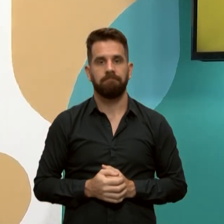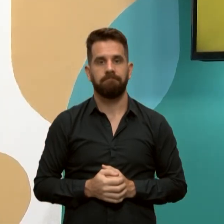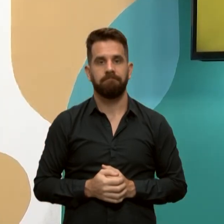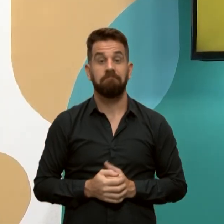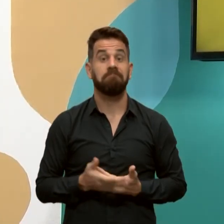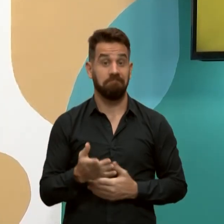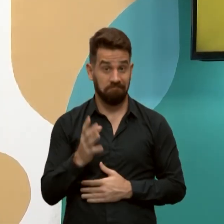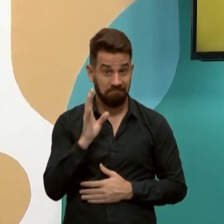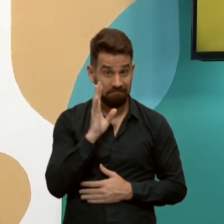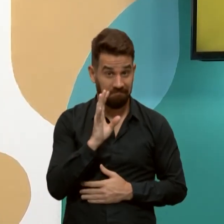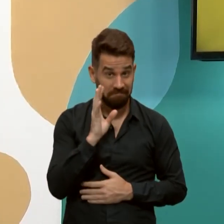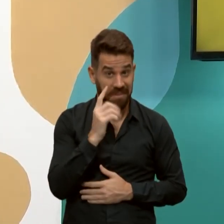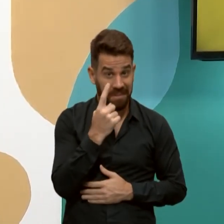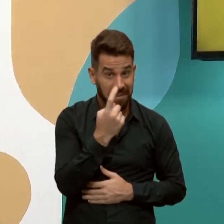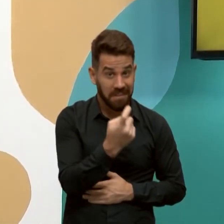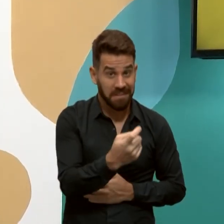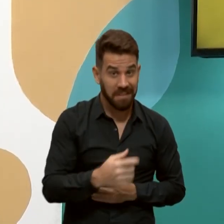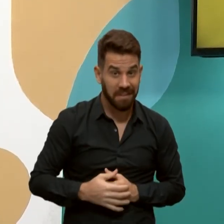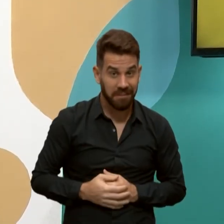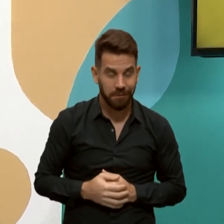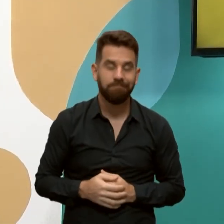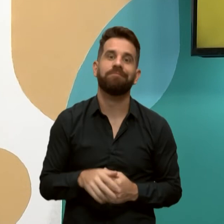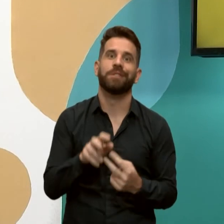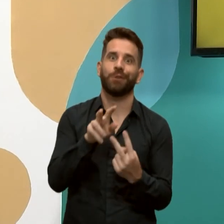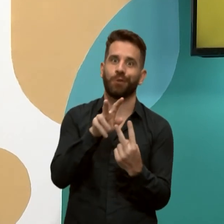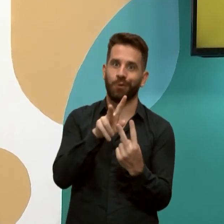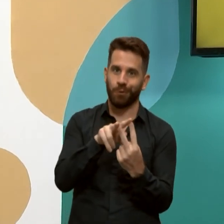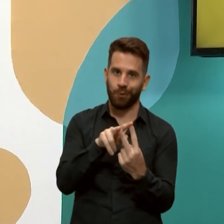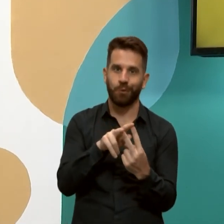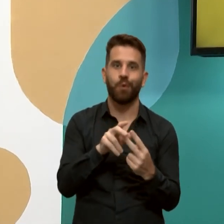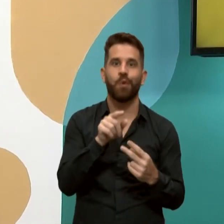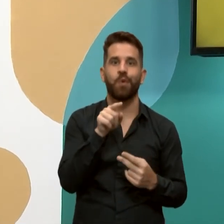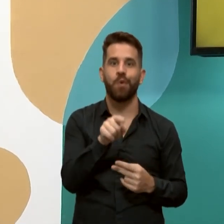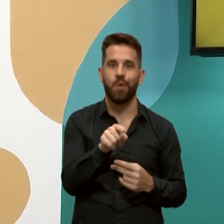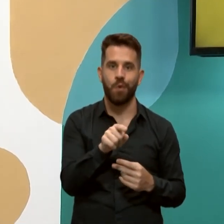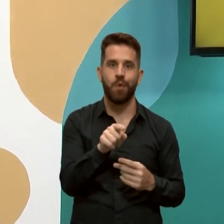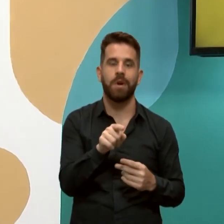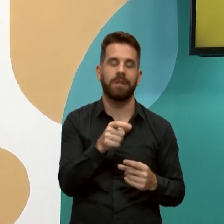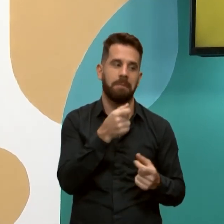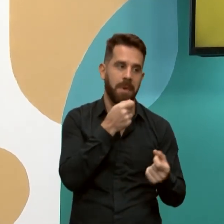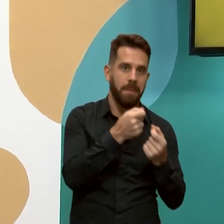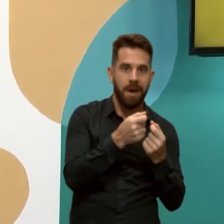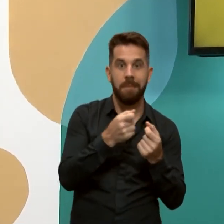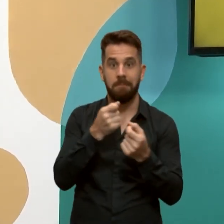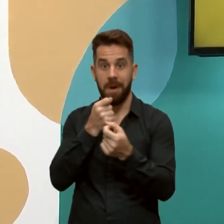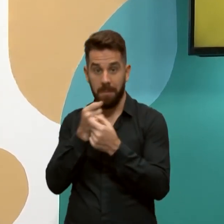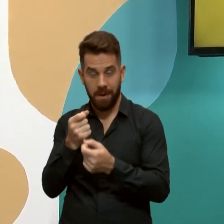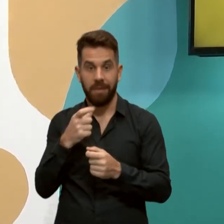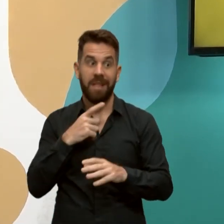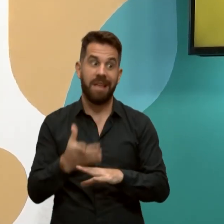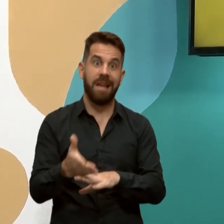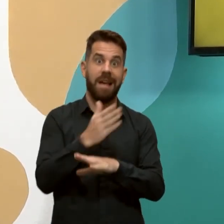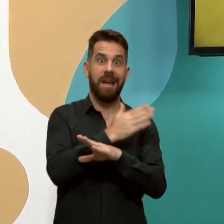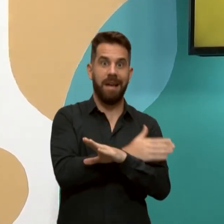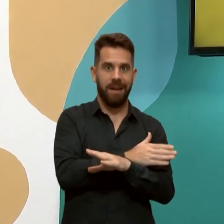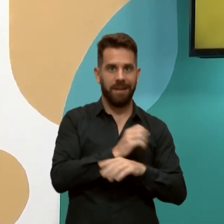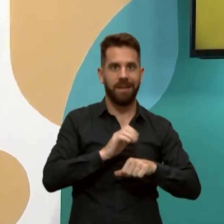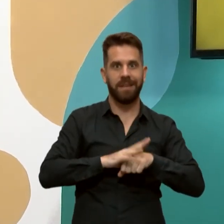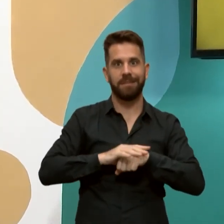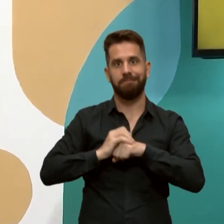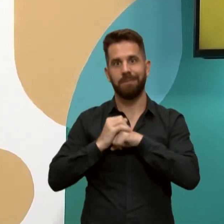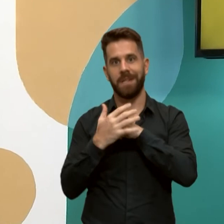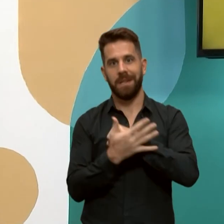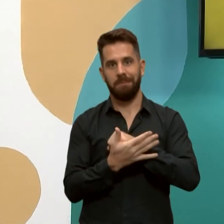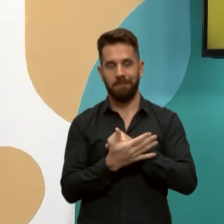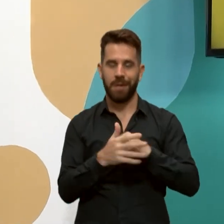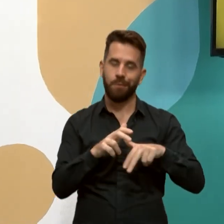Bacana, né? Bom, pessoal, as 2 reportagens foram gravadas antes da pandemia, tá? Por isso tá todo mundo sem máscara. Muito